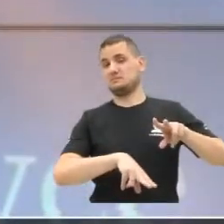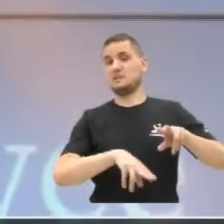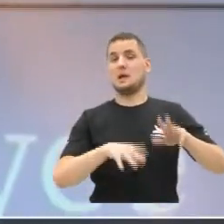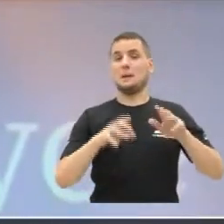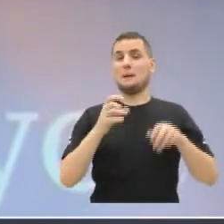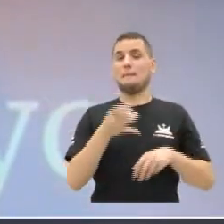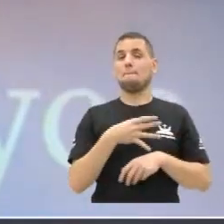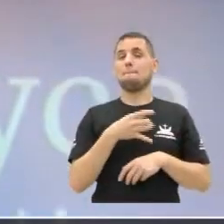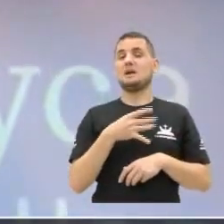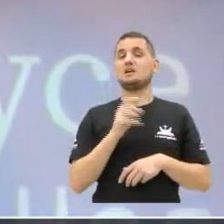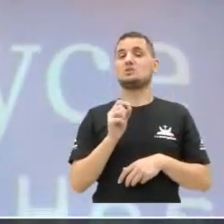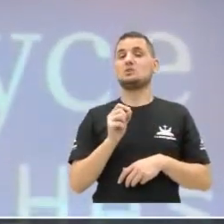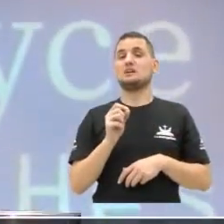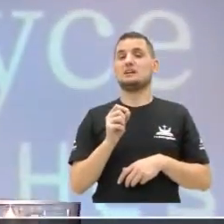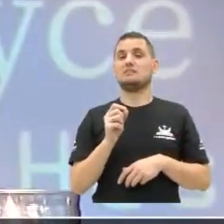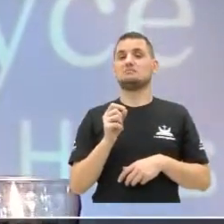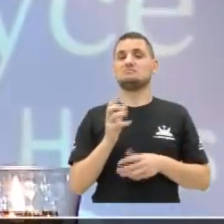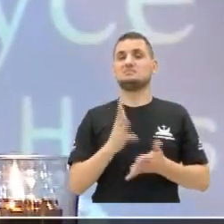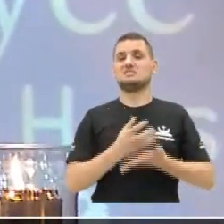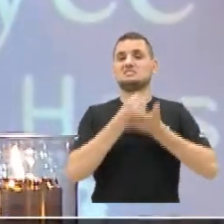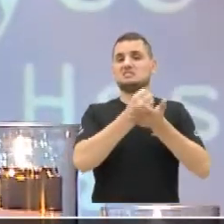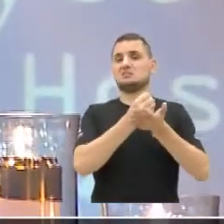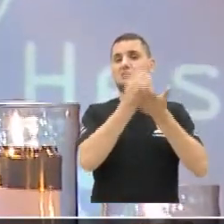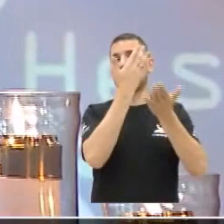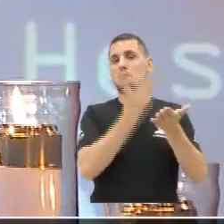medo de perder a salvação.